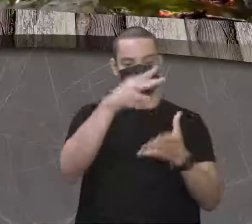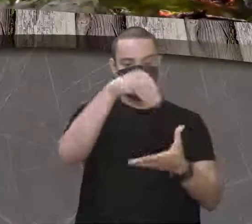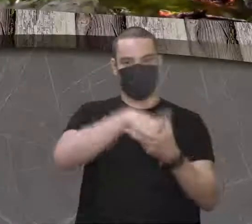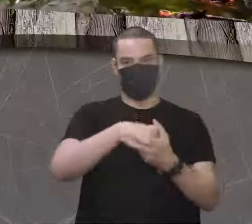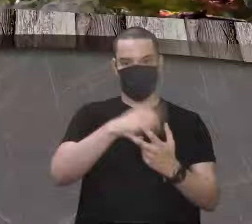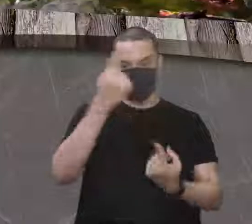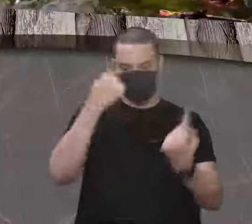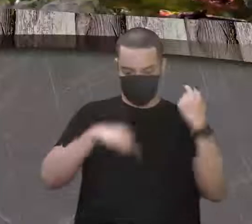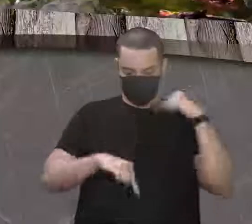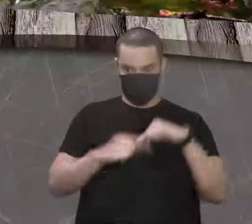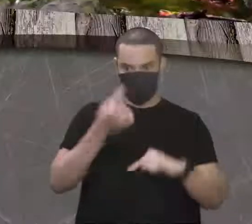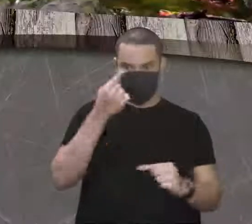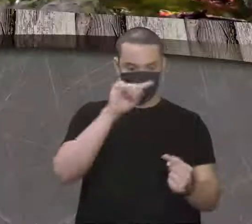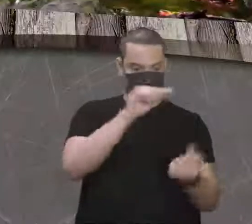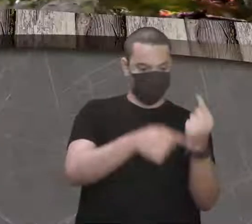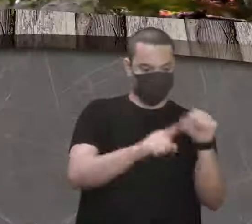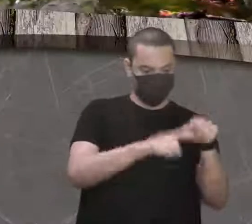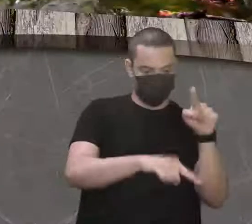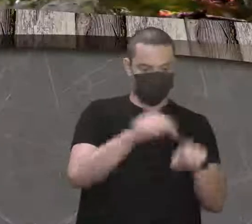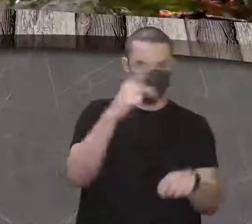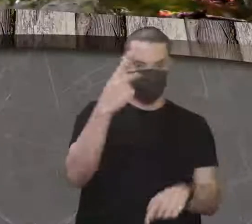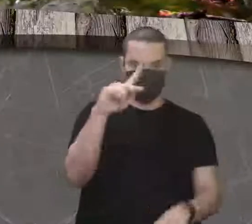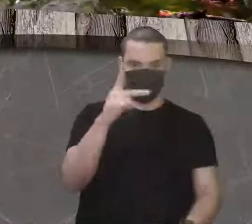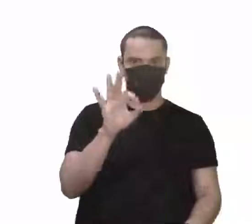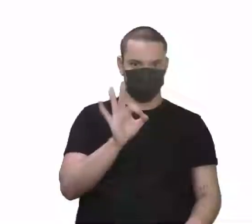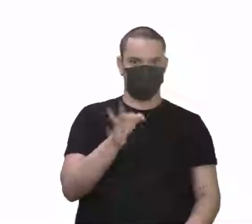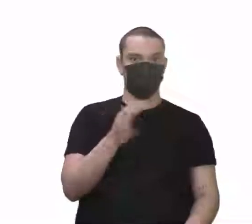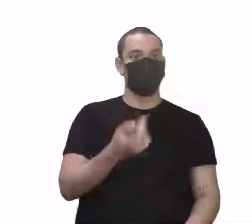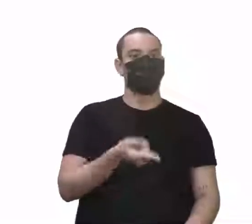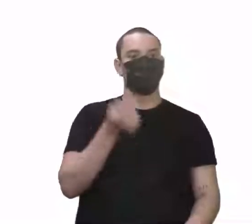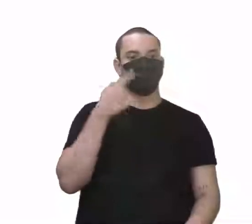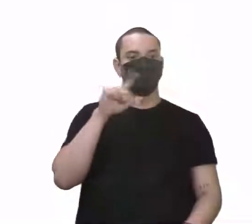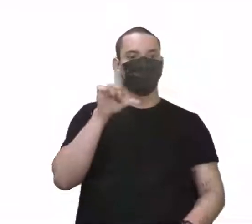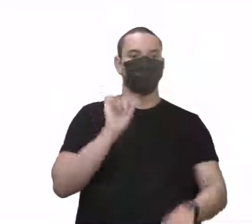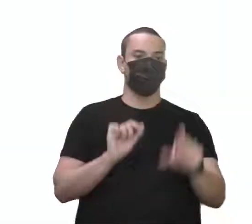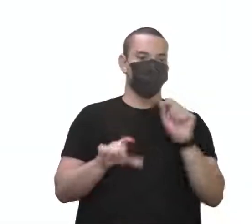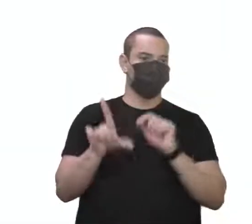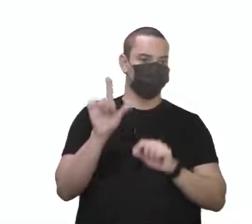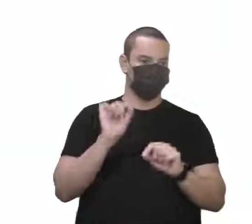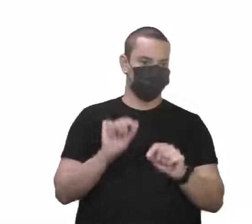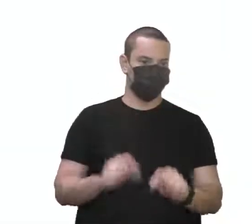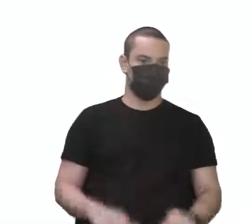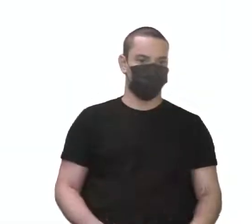organismo que você está trabalhando, tá? Então, vamos ver as nossas opções.